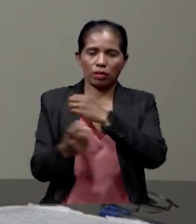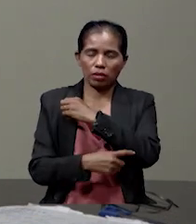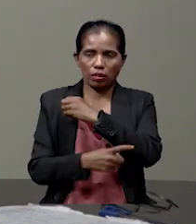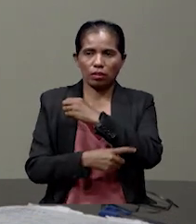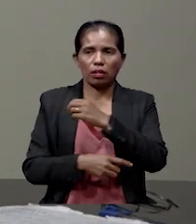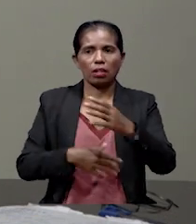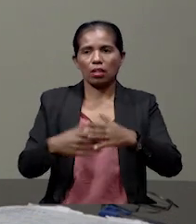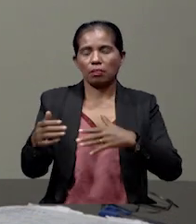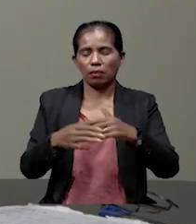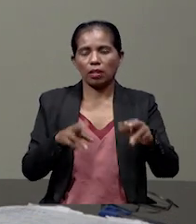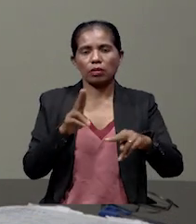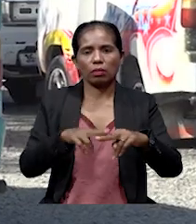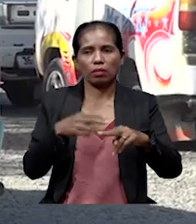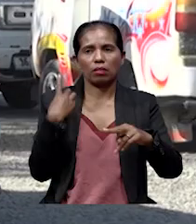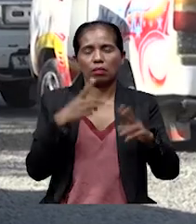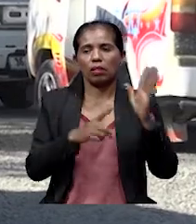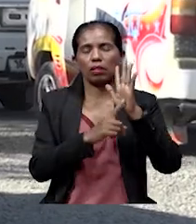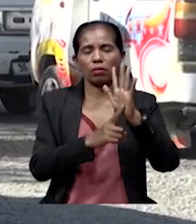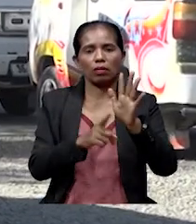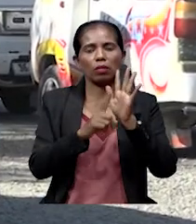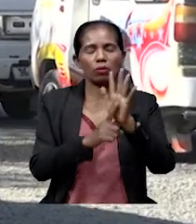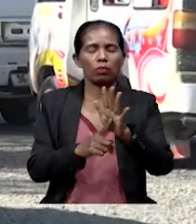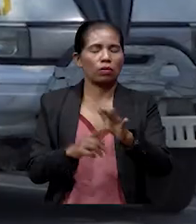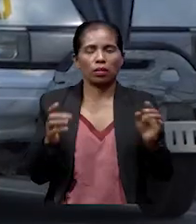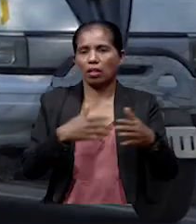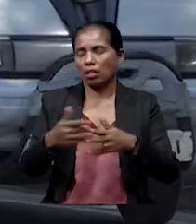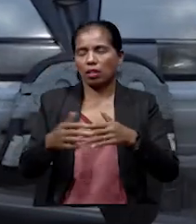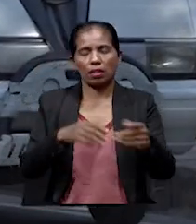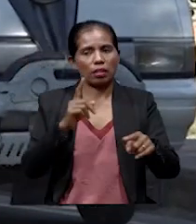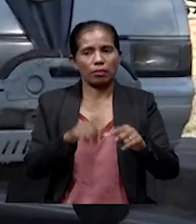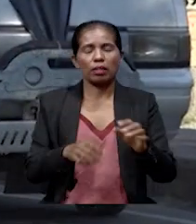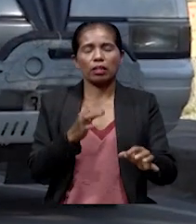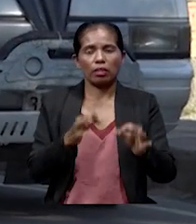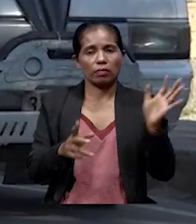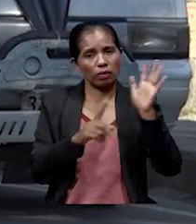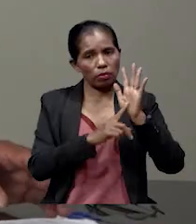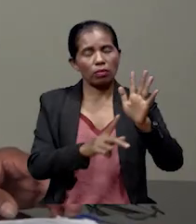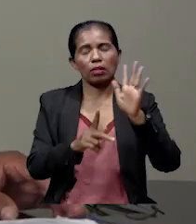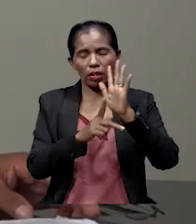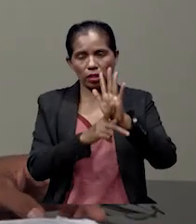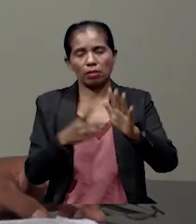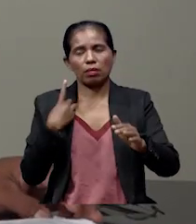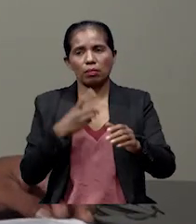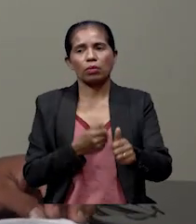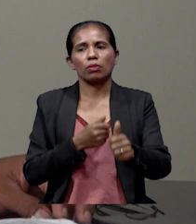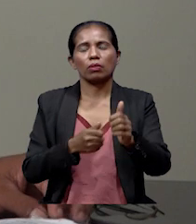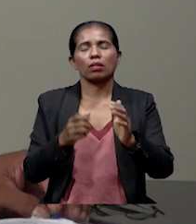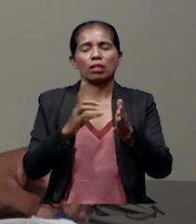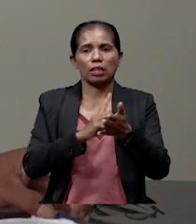lá no tour estava a tudo se a se vê se se acha lá velho. Quando que essa ona tu diploma ministerial número